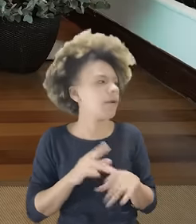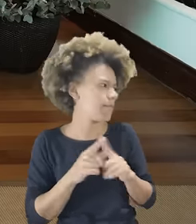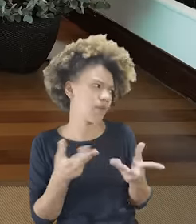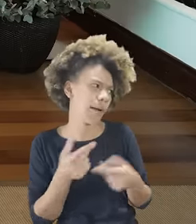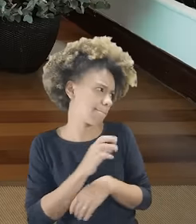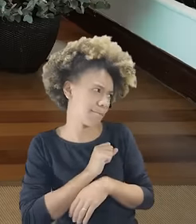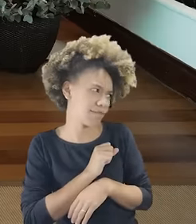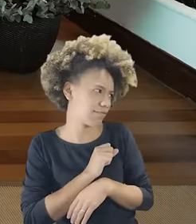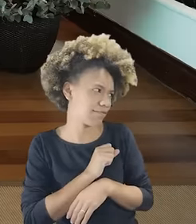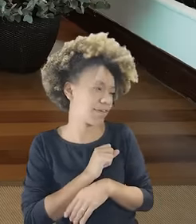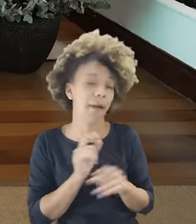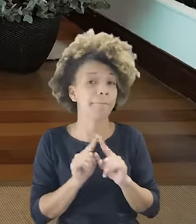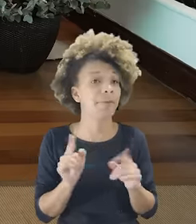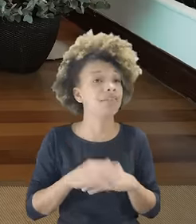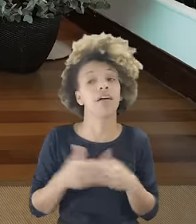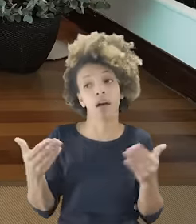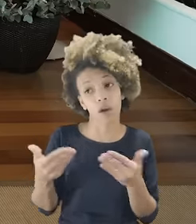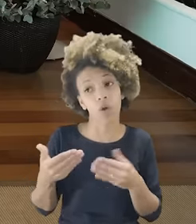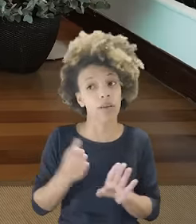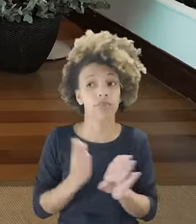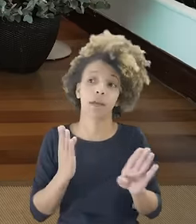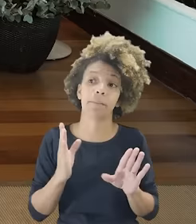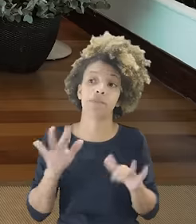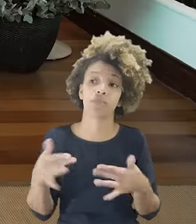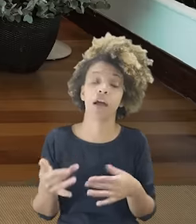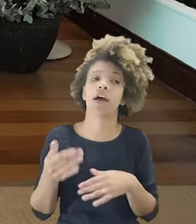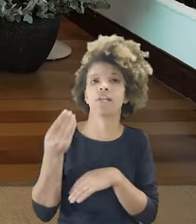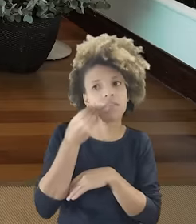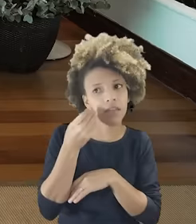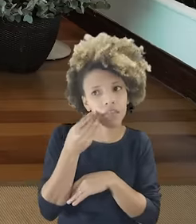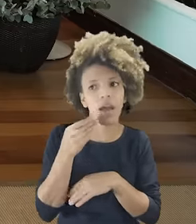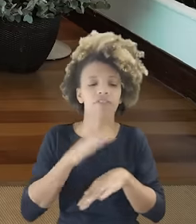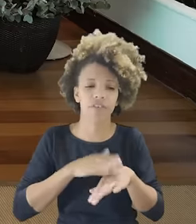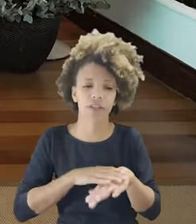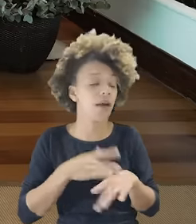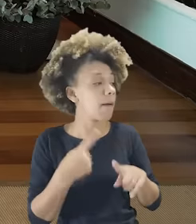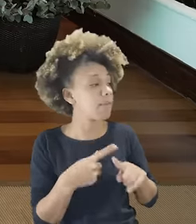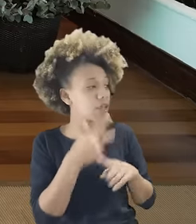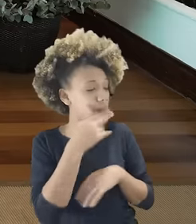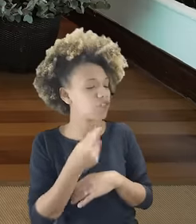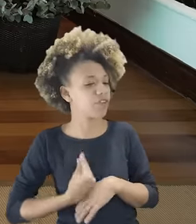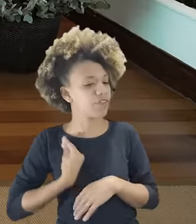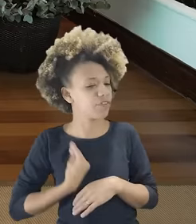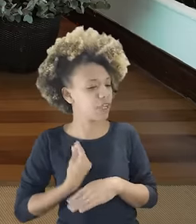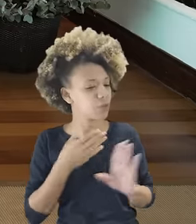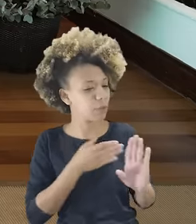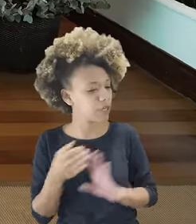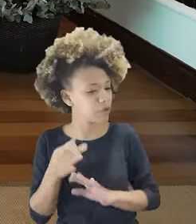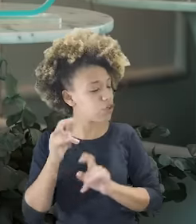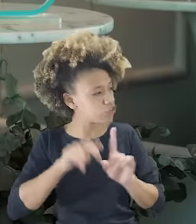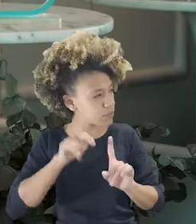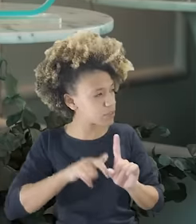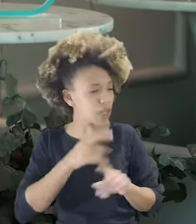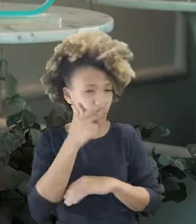ah eu adoraria ver qual que é agora de repente qual alcance que eu tenho dá para tentar fazer e é porque eu acho que a gente tá vivendo hoje uma